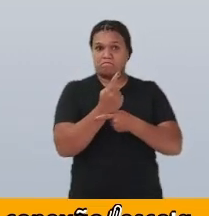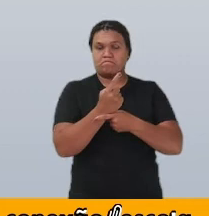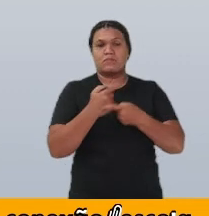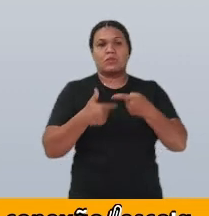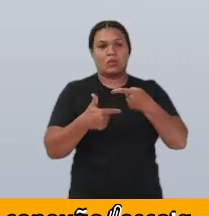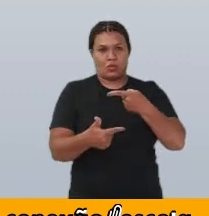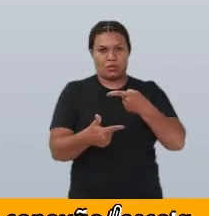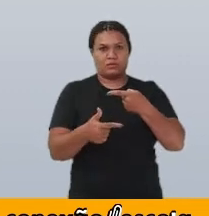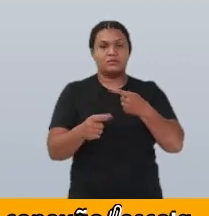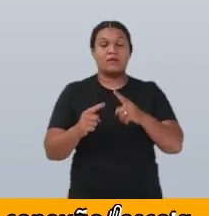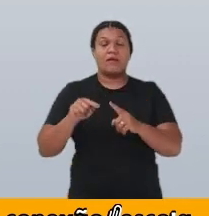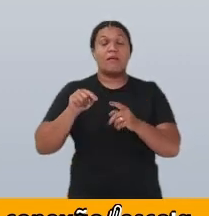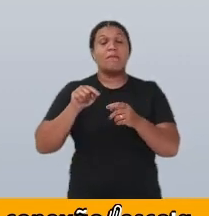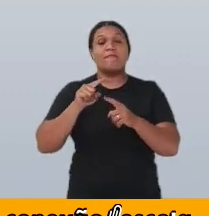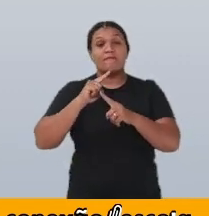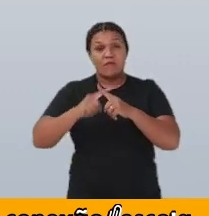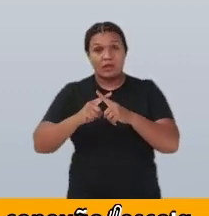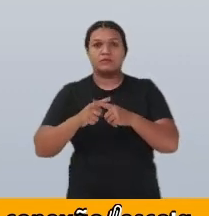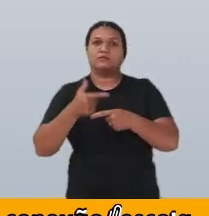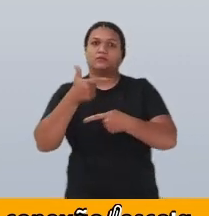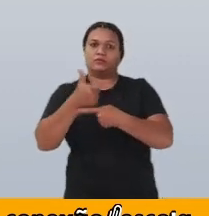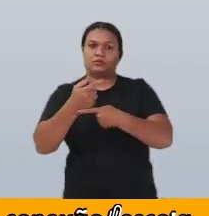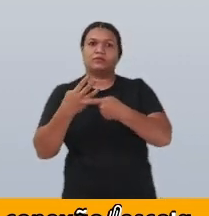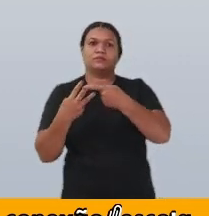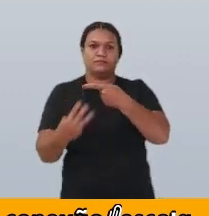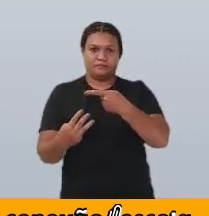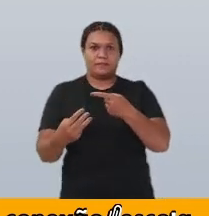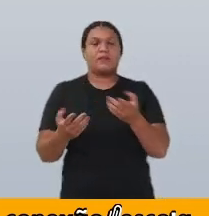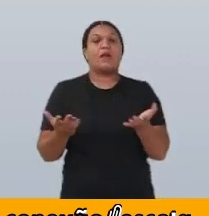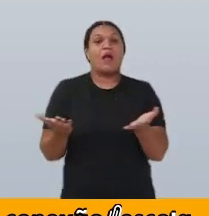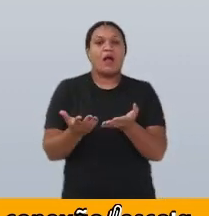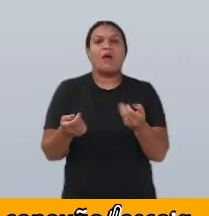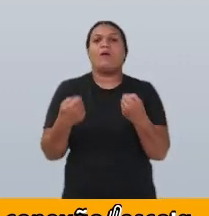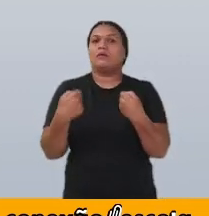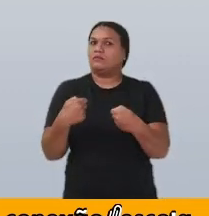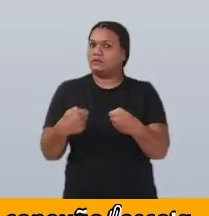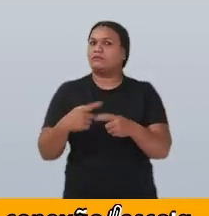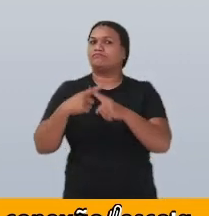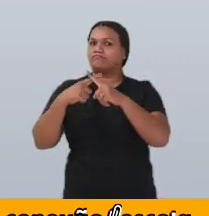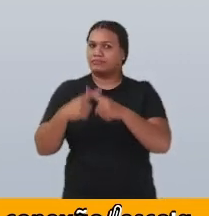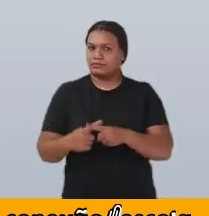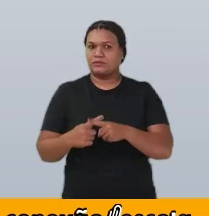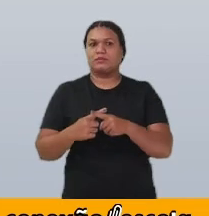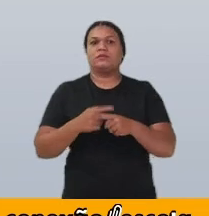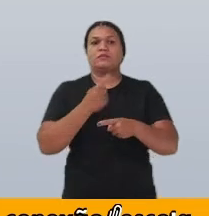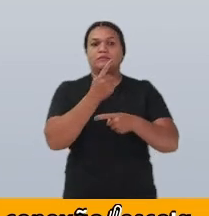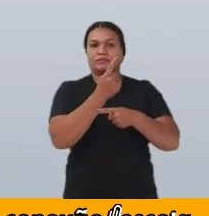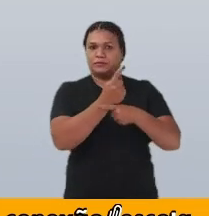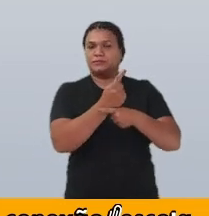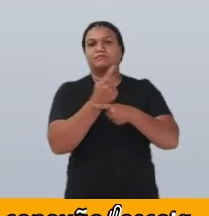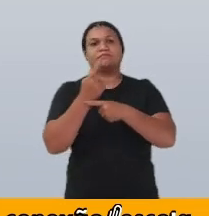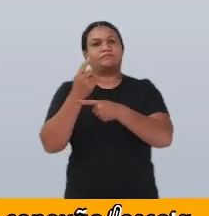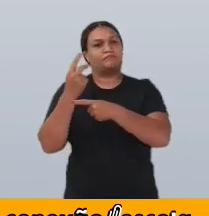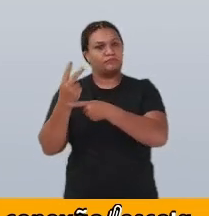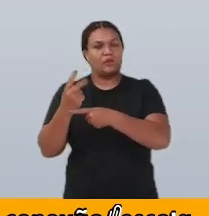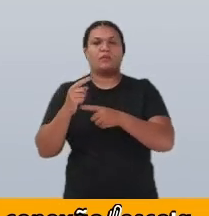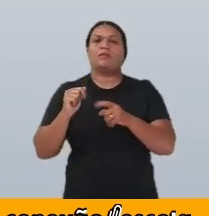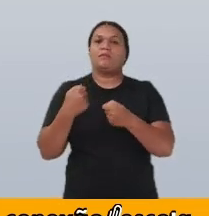vezes 2/3, multiplicando numerador por numerador e denominador por